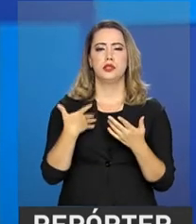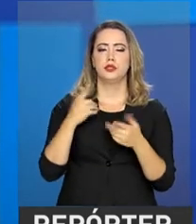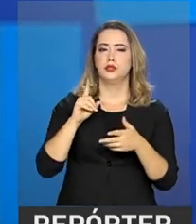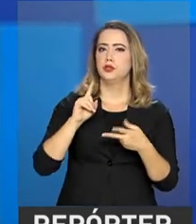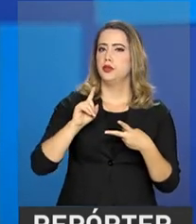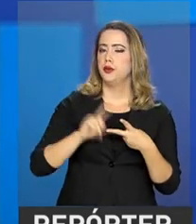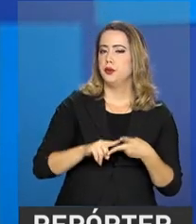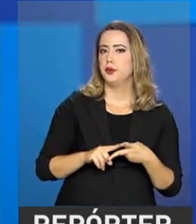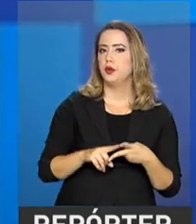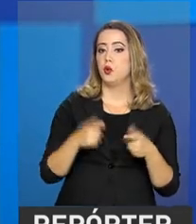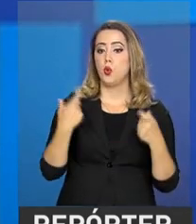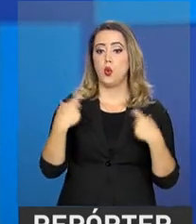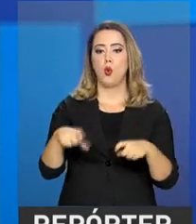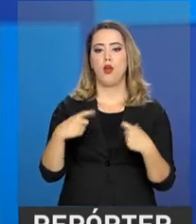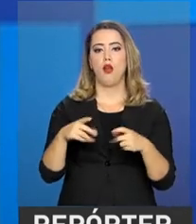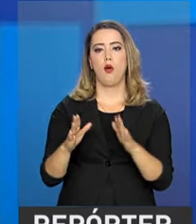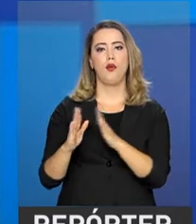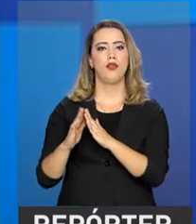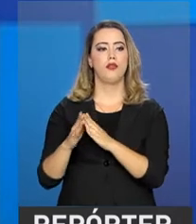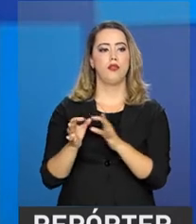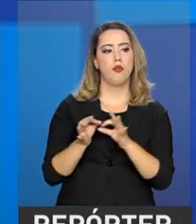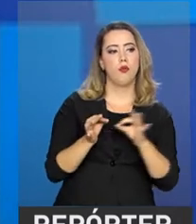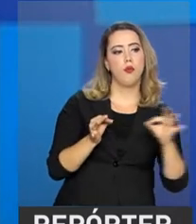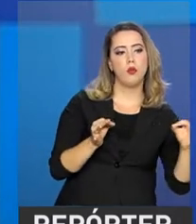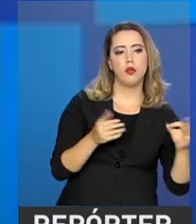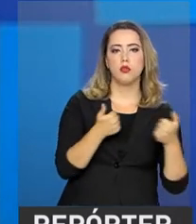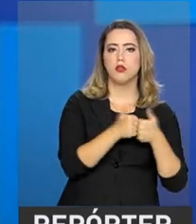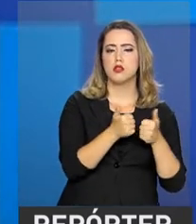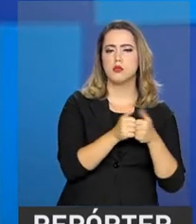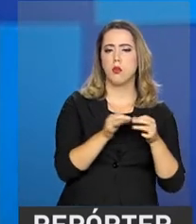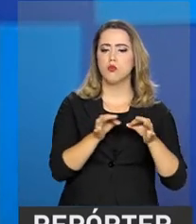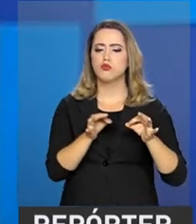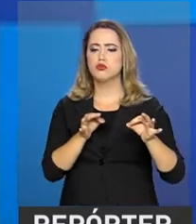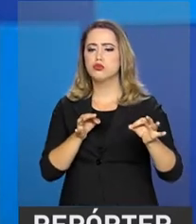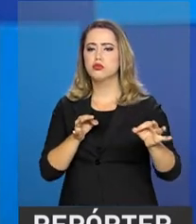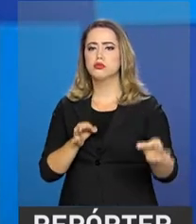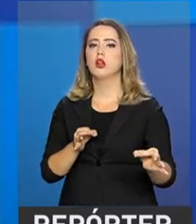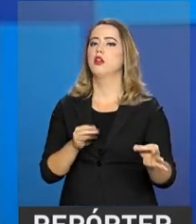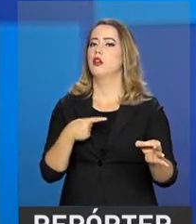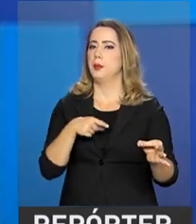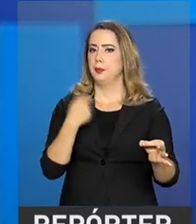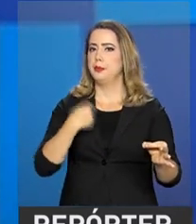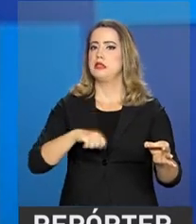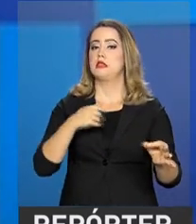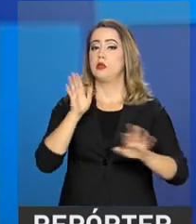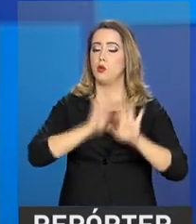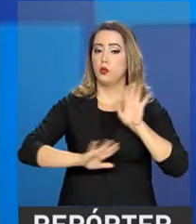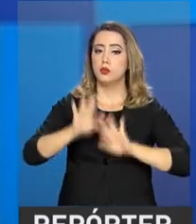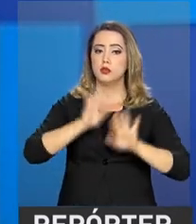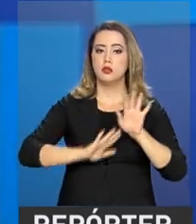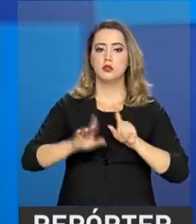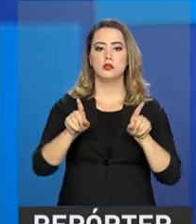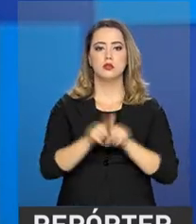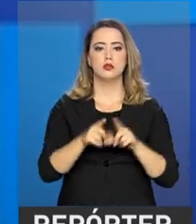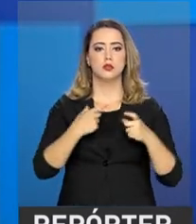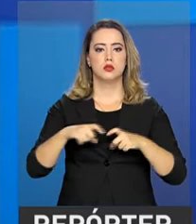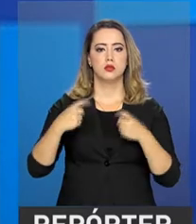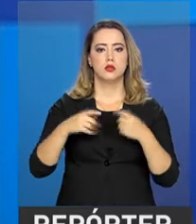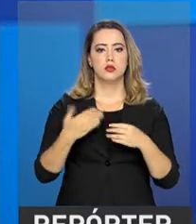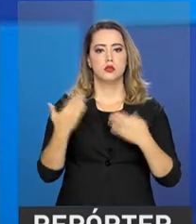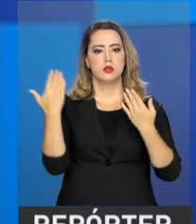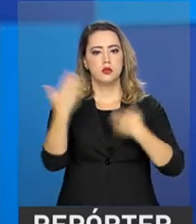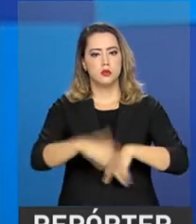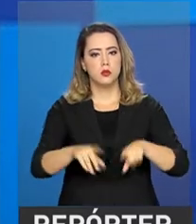relação o índice mora e de onde vai se deslocar no dia da prova até o local de aplicação para que não se